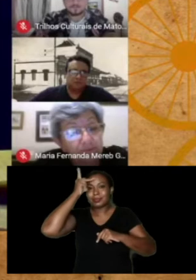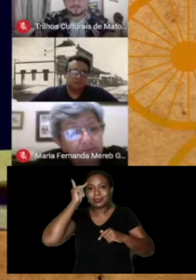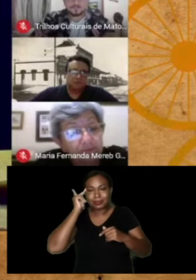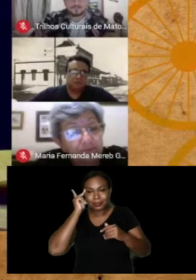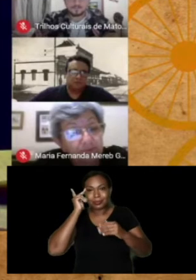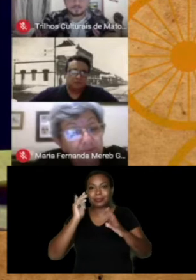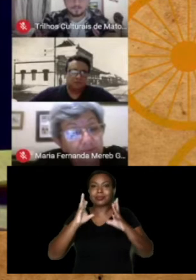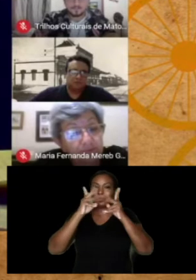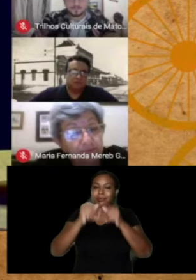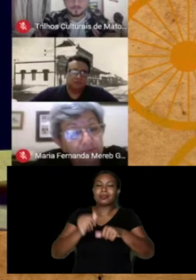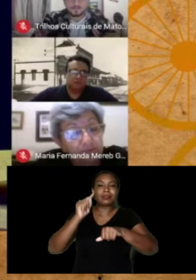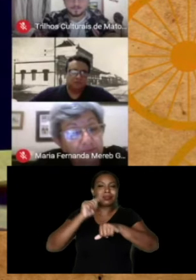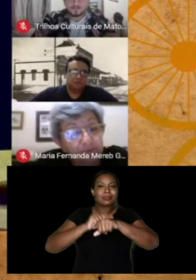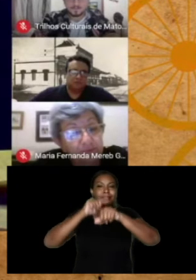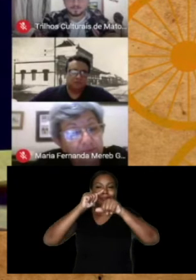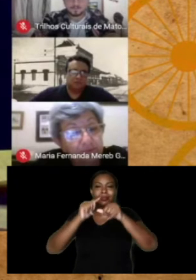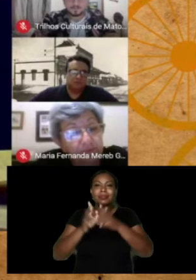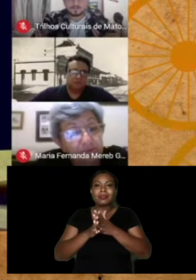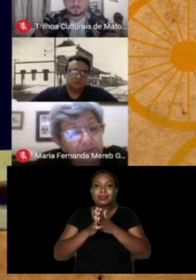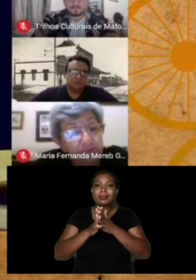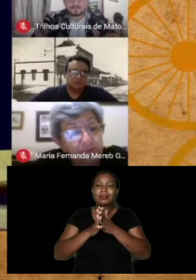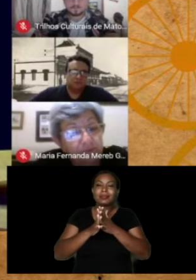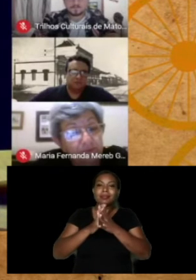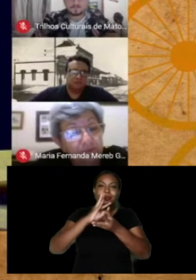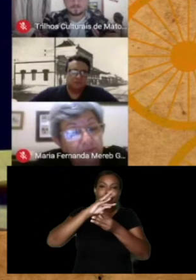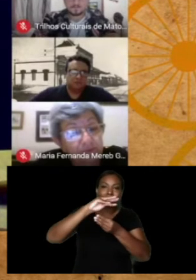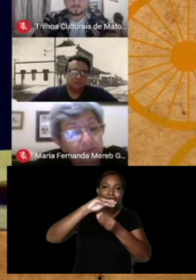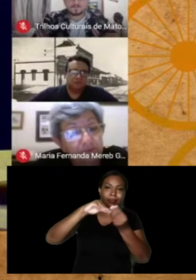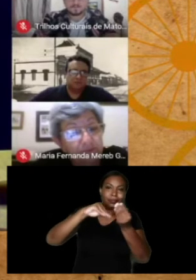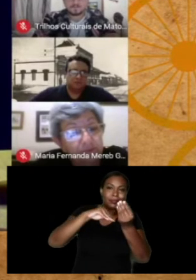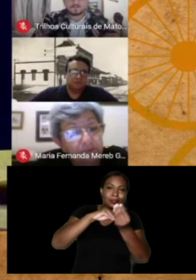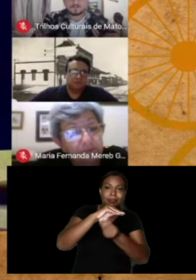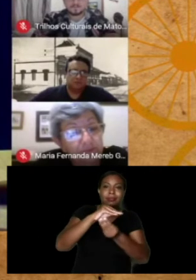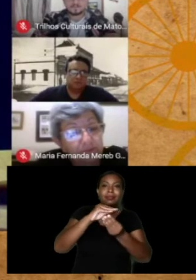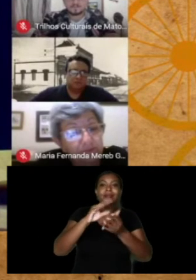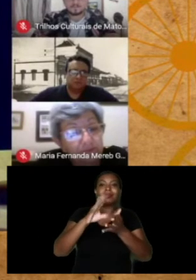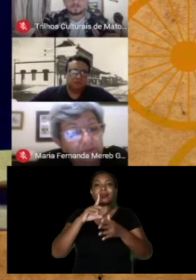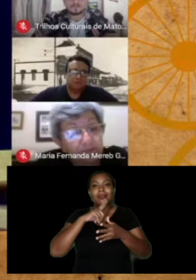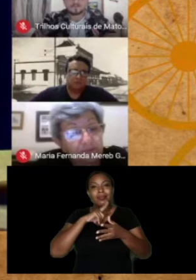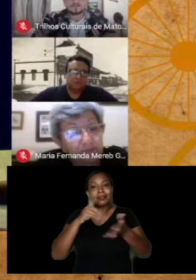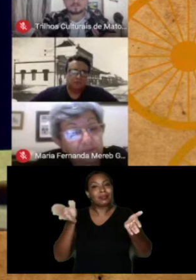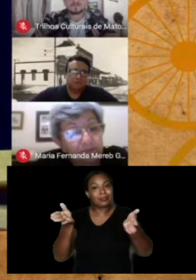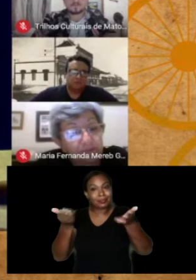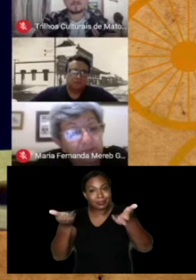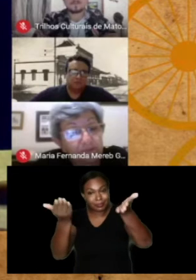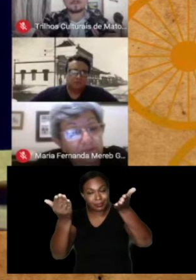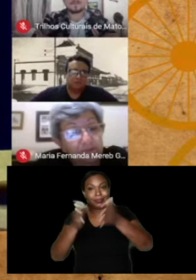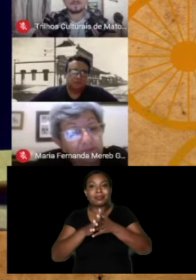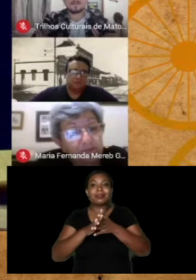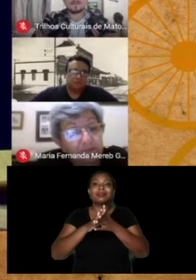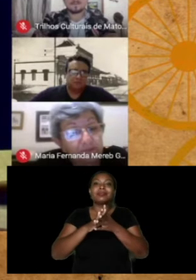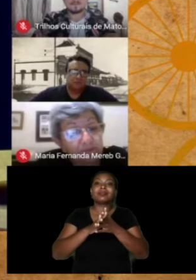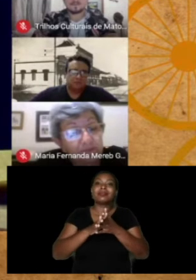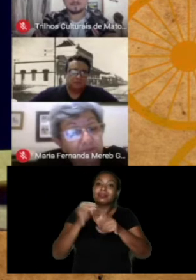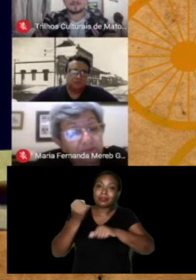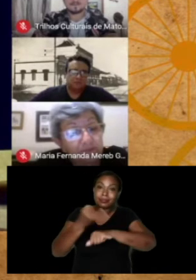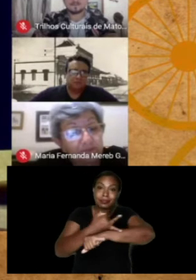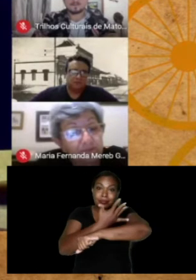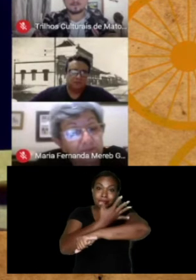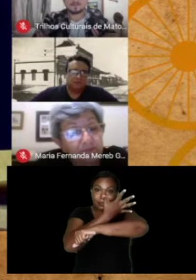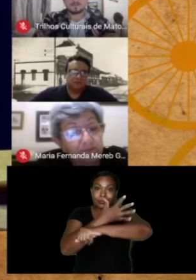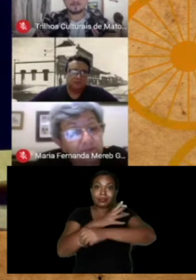todo esse tempo para realizar um... Está sendo tão elogiado e tem emocionado